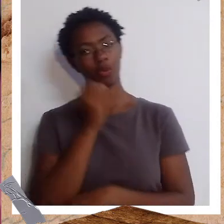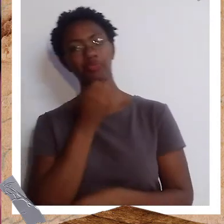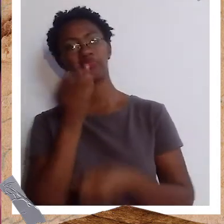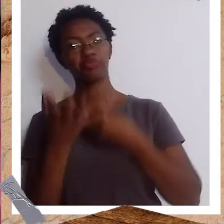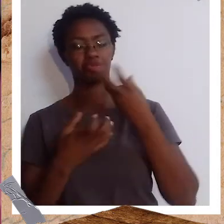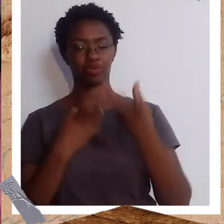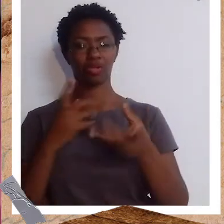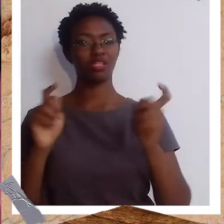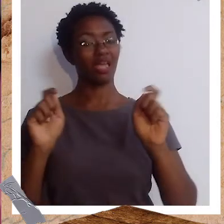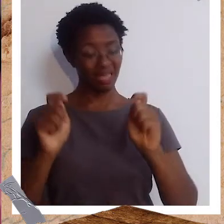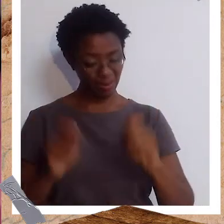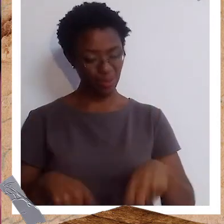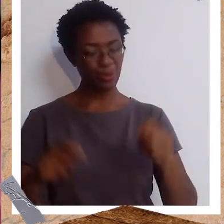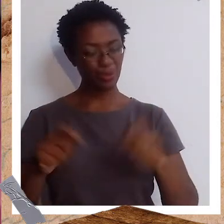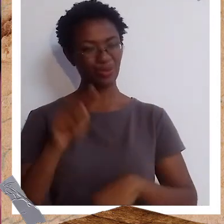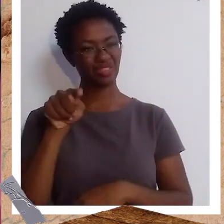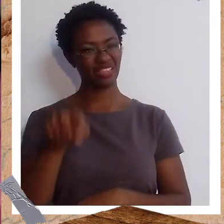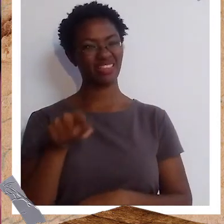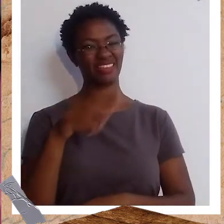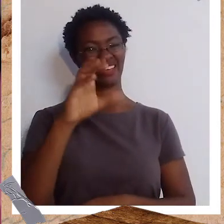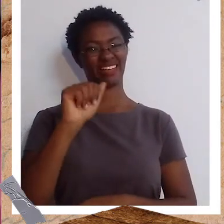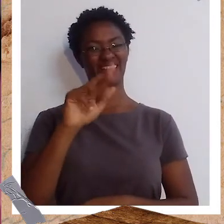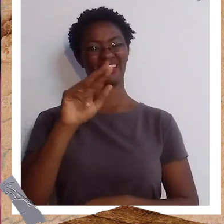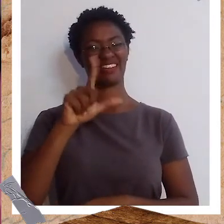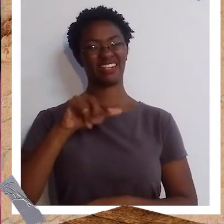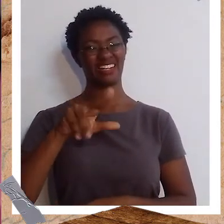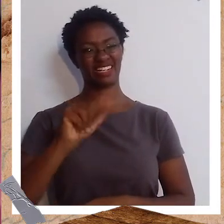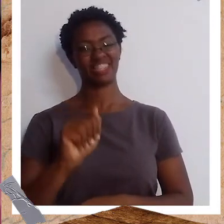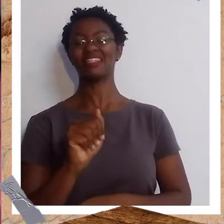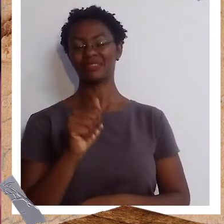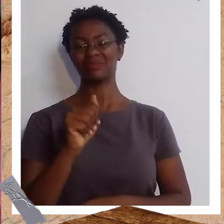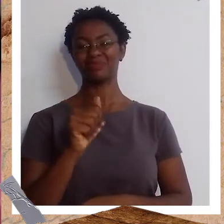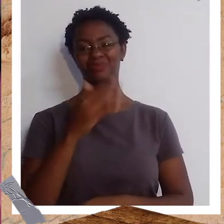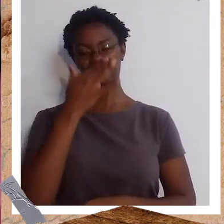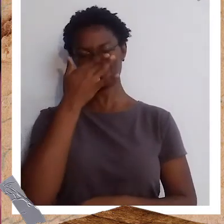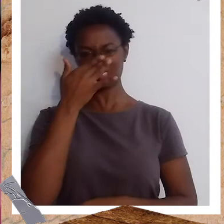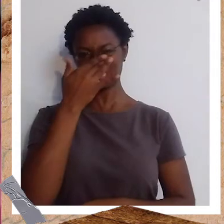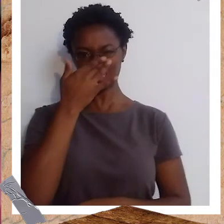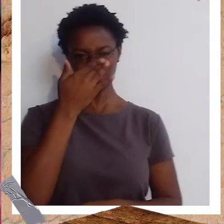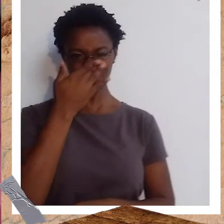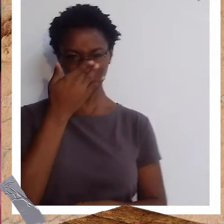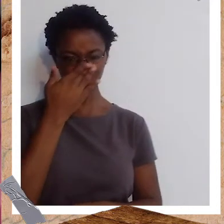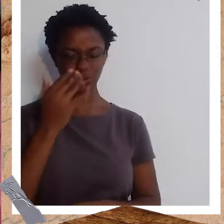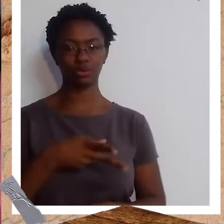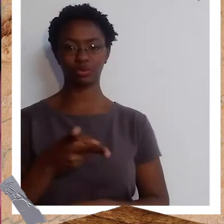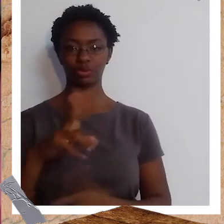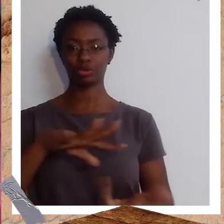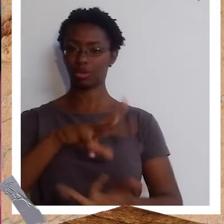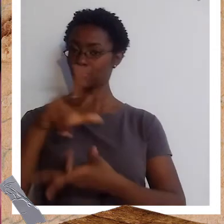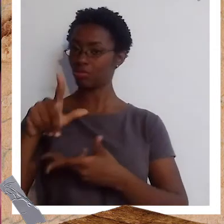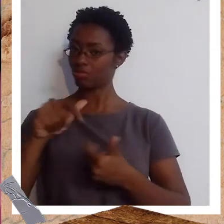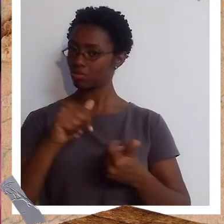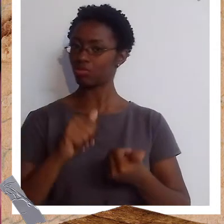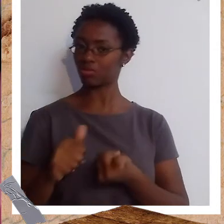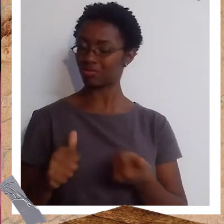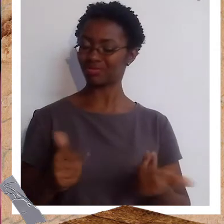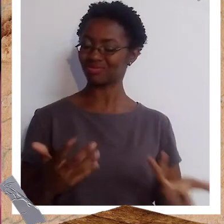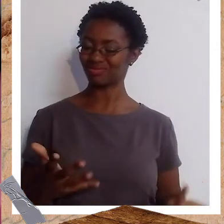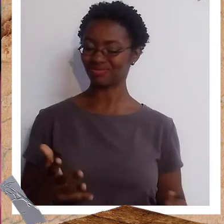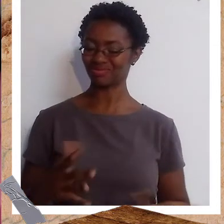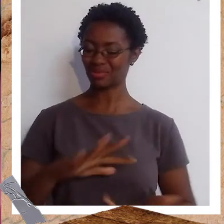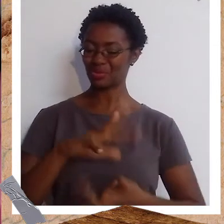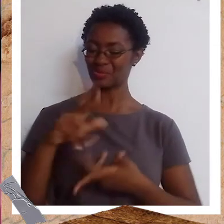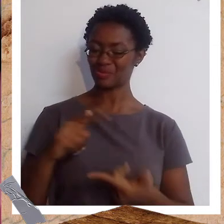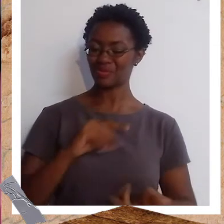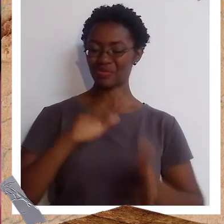é a potência de Carolina, que continua ainda aí pelo mundo, circulando internacionalmente. Acho que a gente esquece